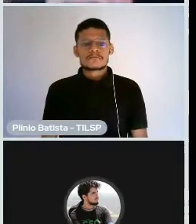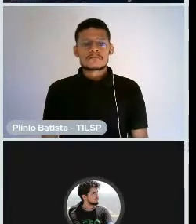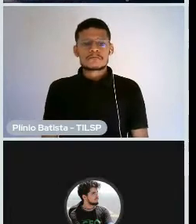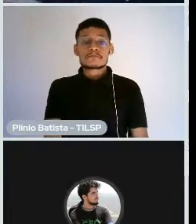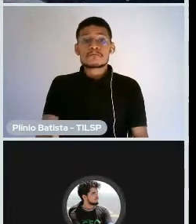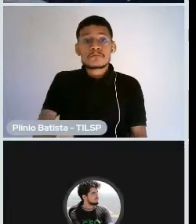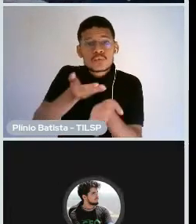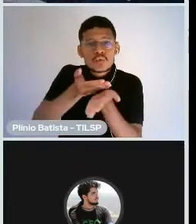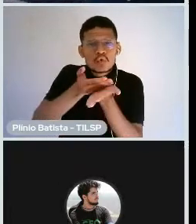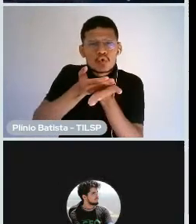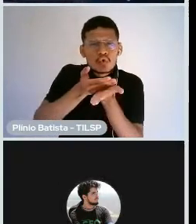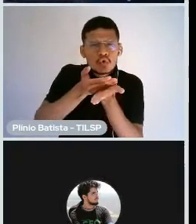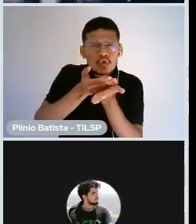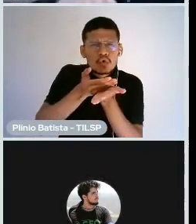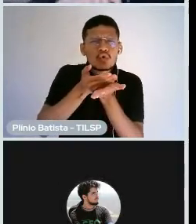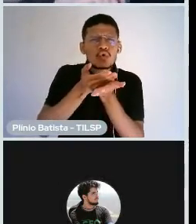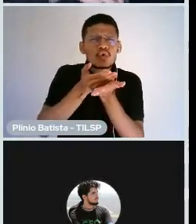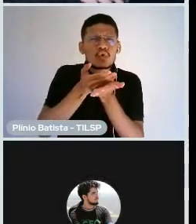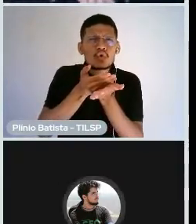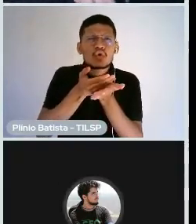começo no caso do